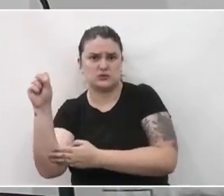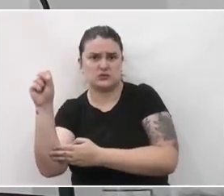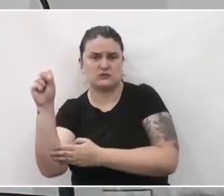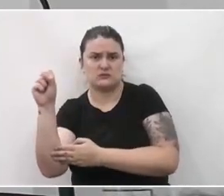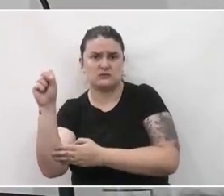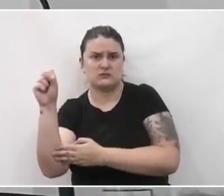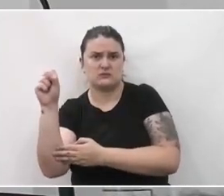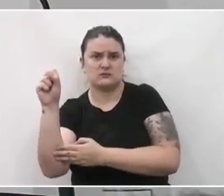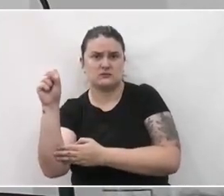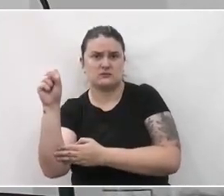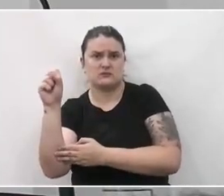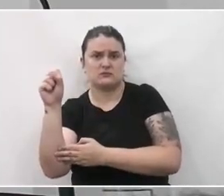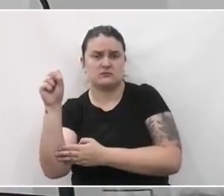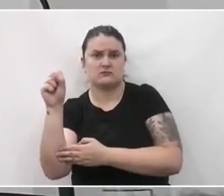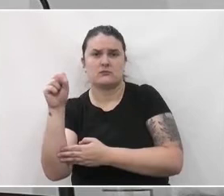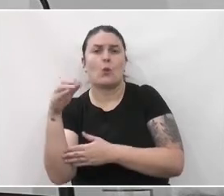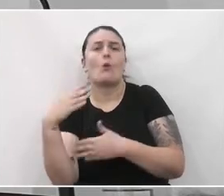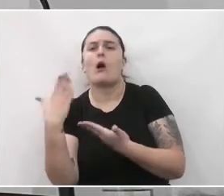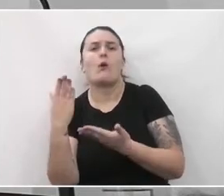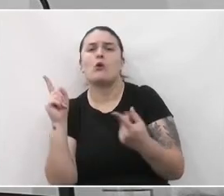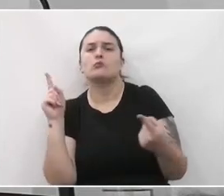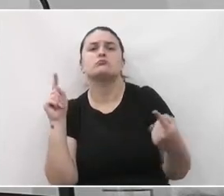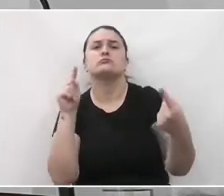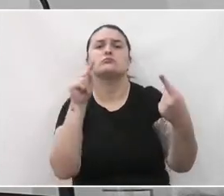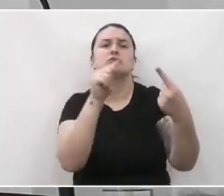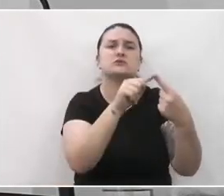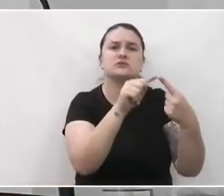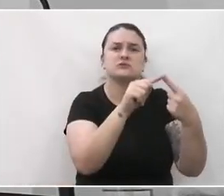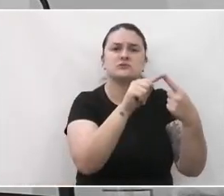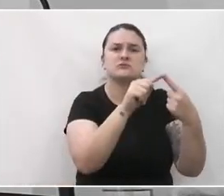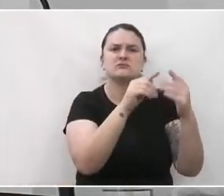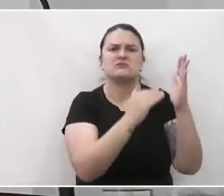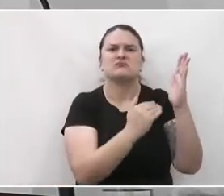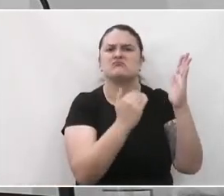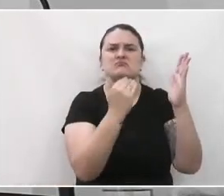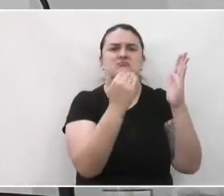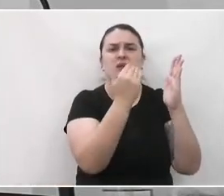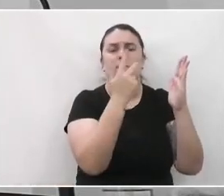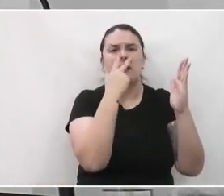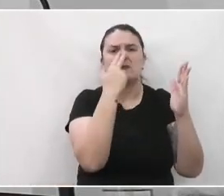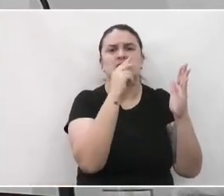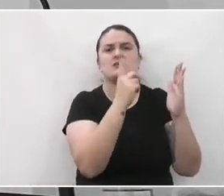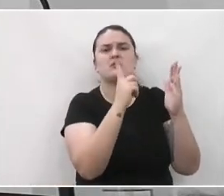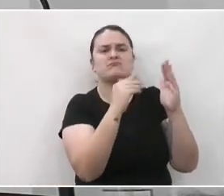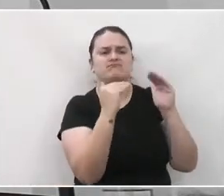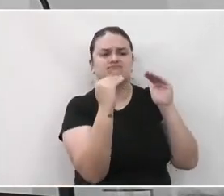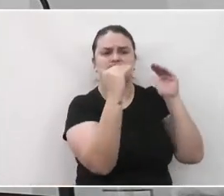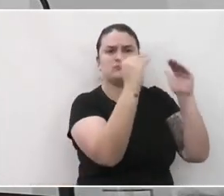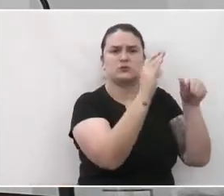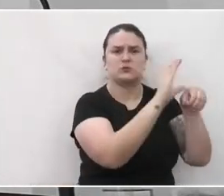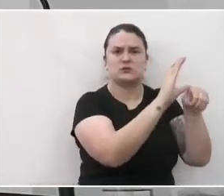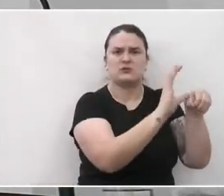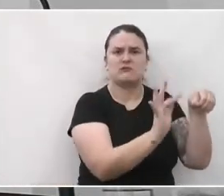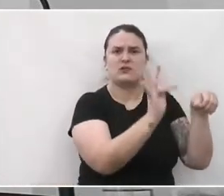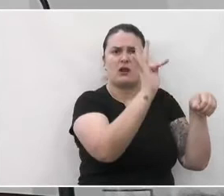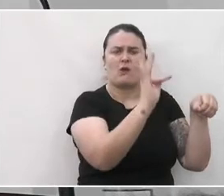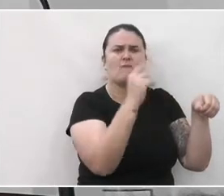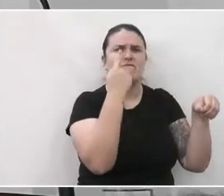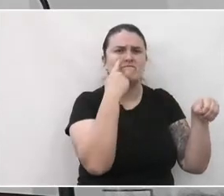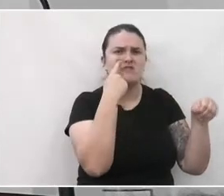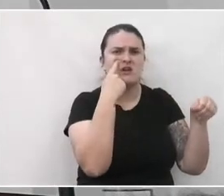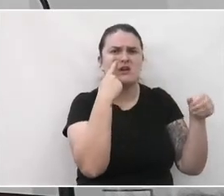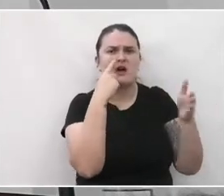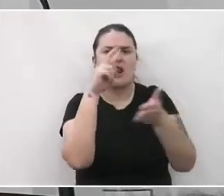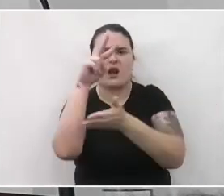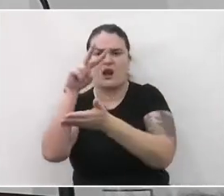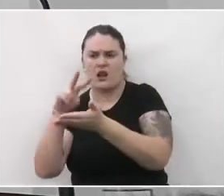para aqueles objetivos que não em bula. Então, assim, hoje, se nós formos ler a bula da